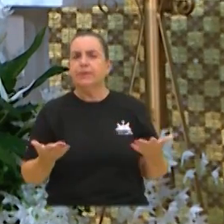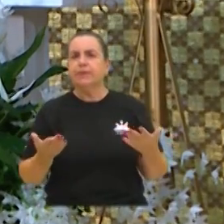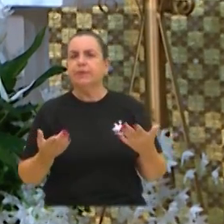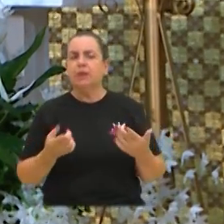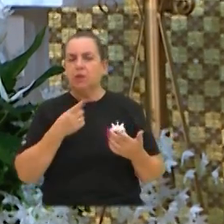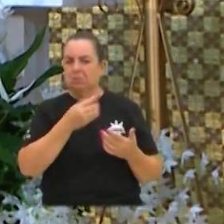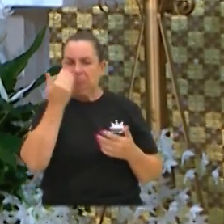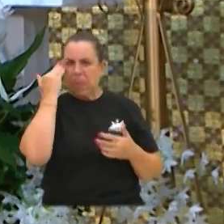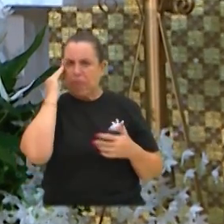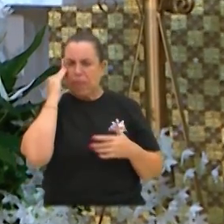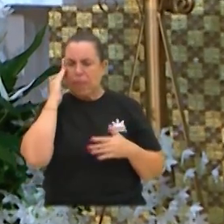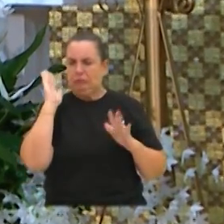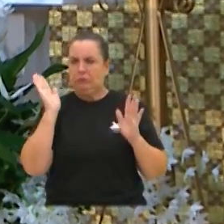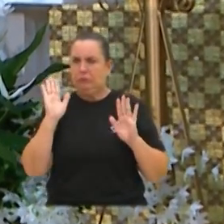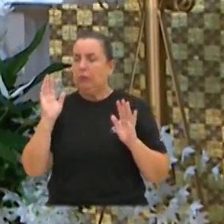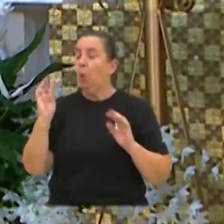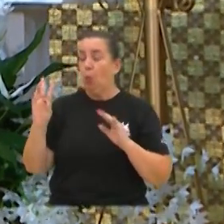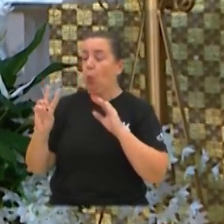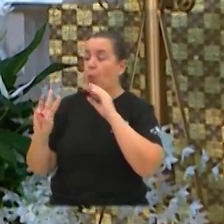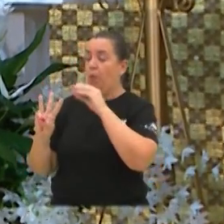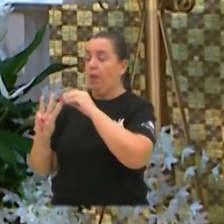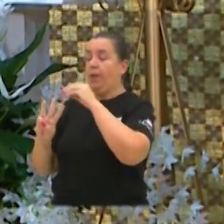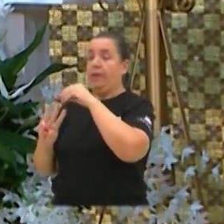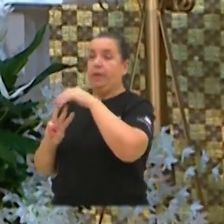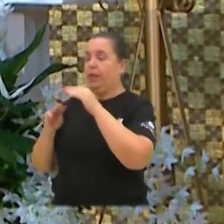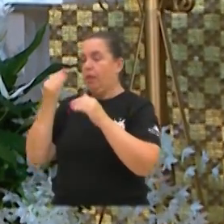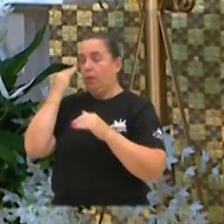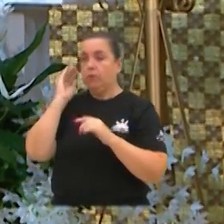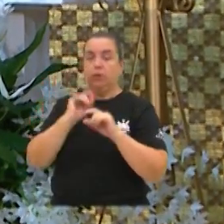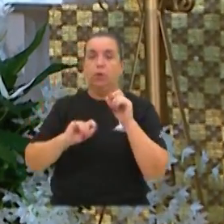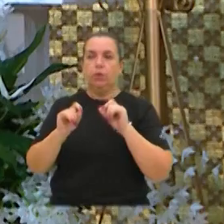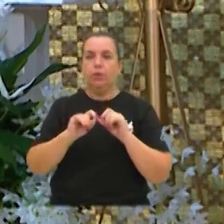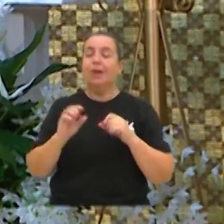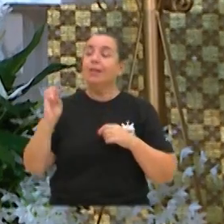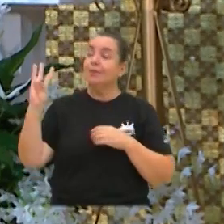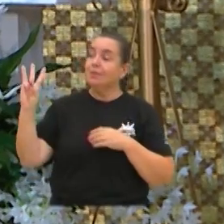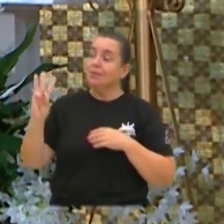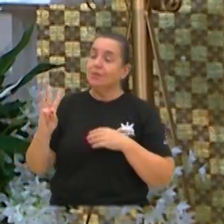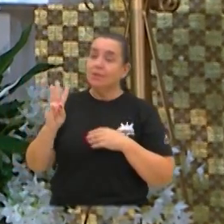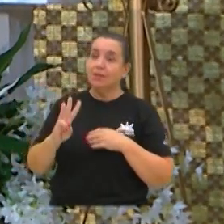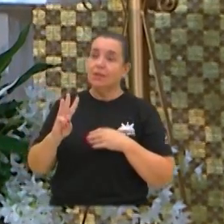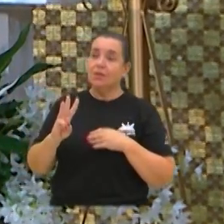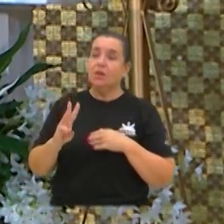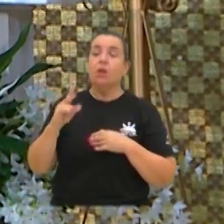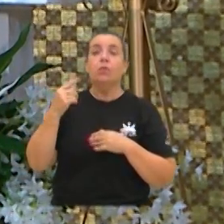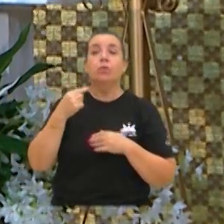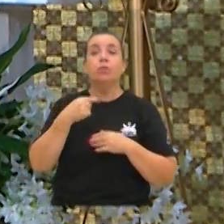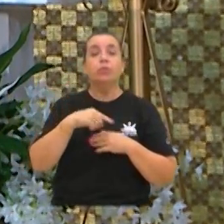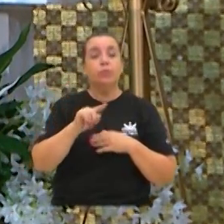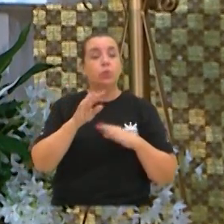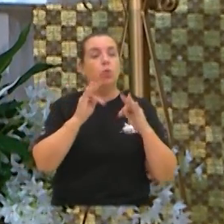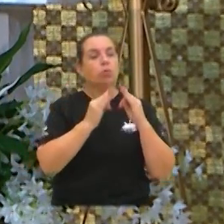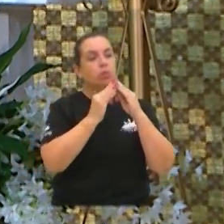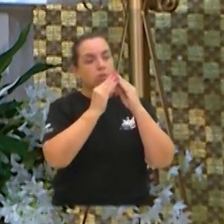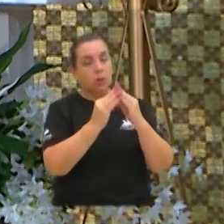Eles não entendiam. A impressão que dá é que esses reis magos foram ao